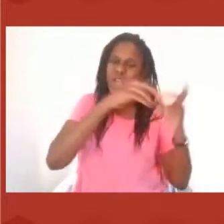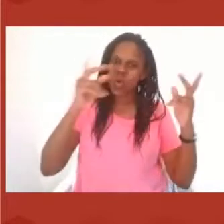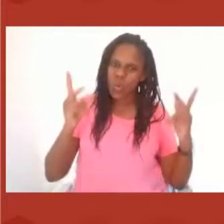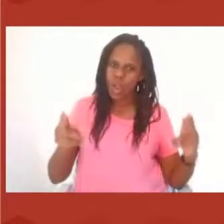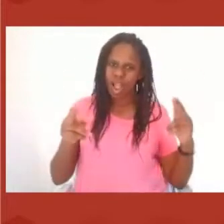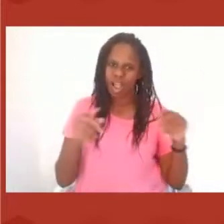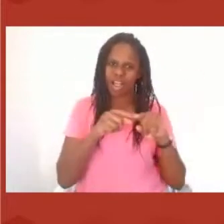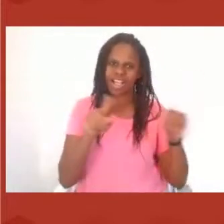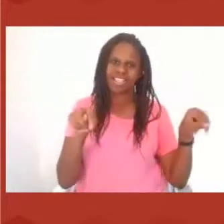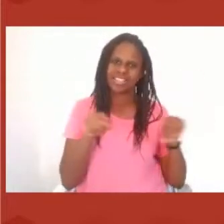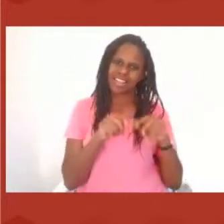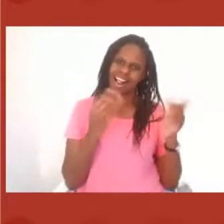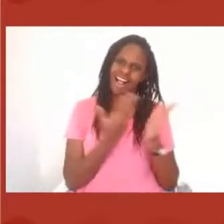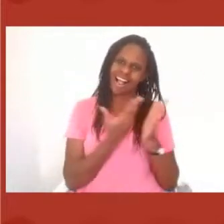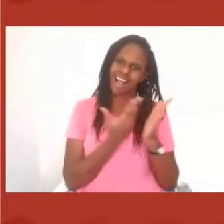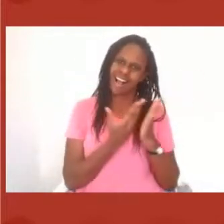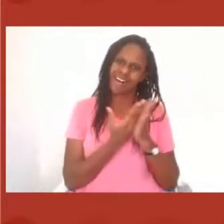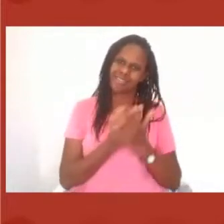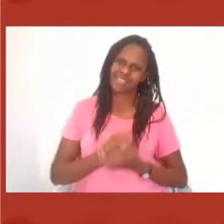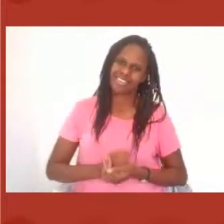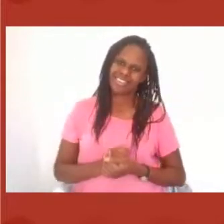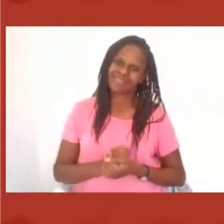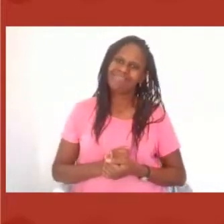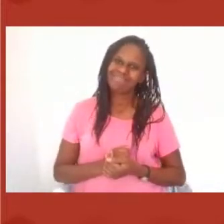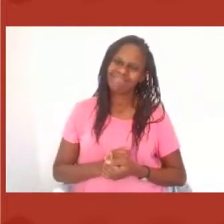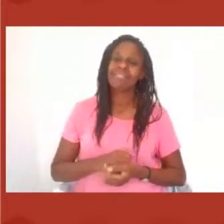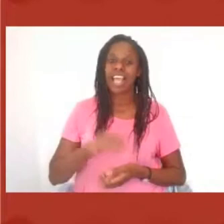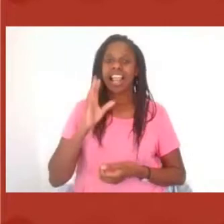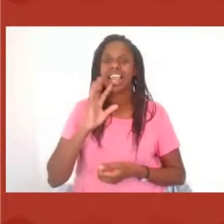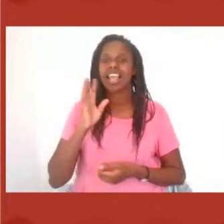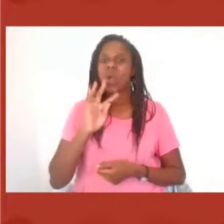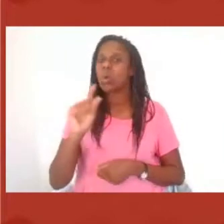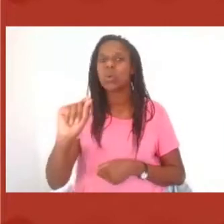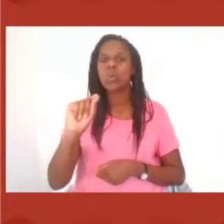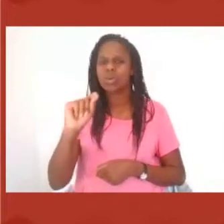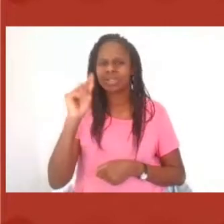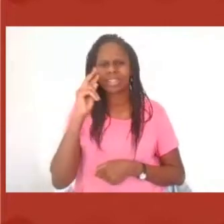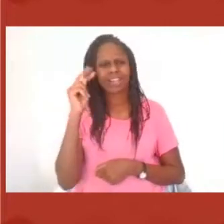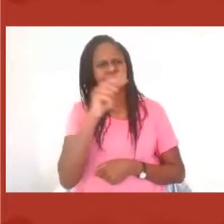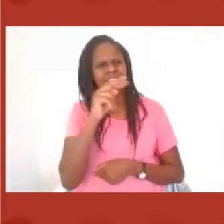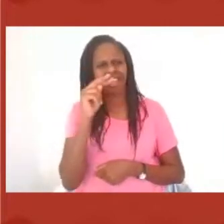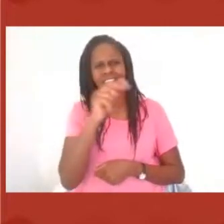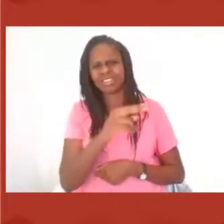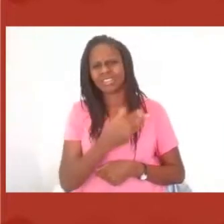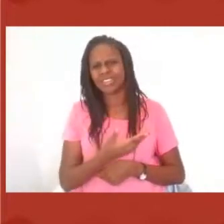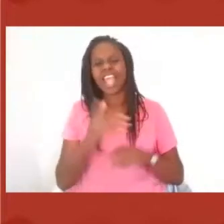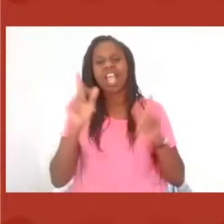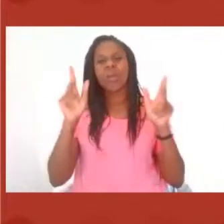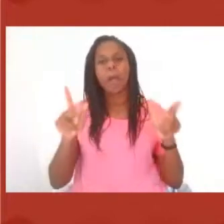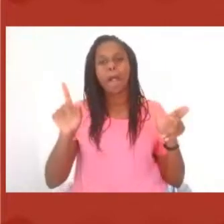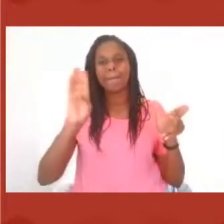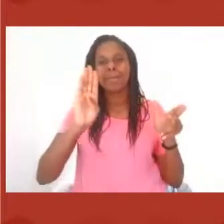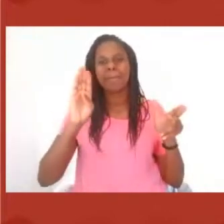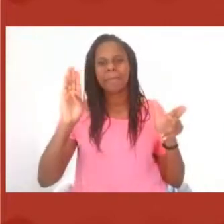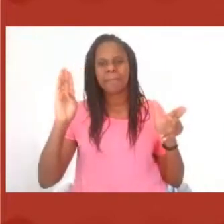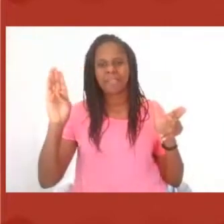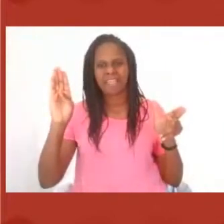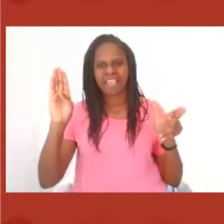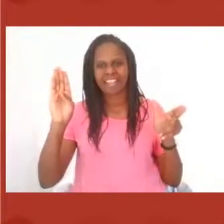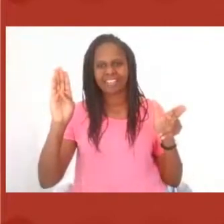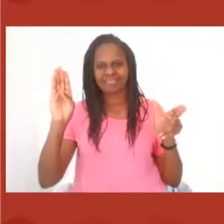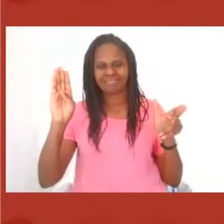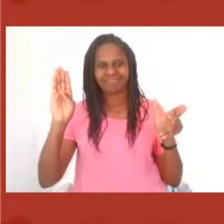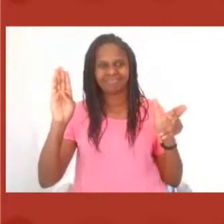das coisas mais legais que a gente tá vendo aqui, estamos passando por uma espécie de Big Brother aqui, mas